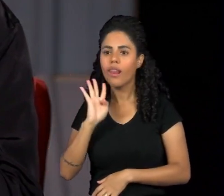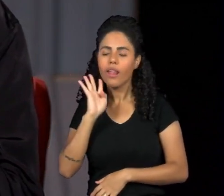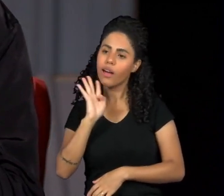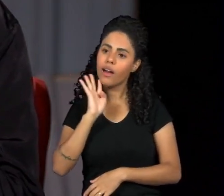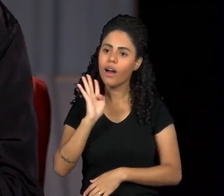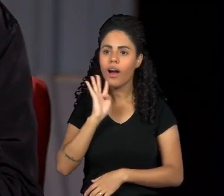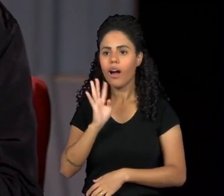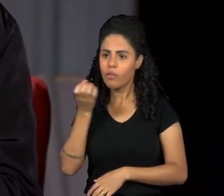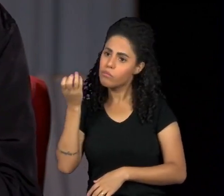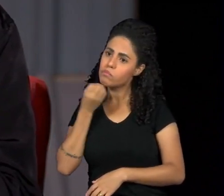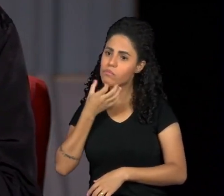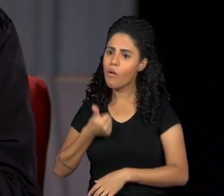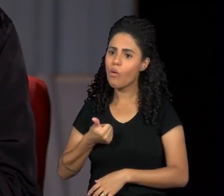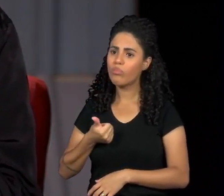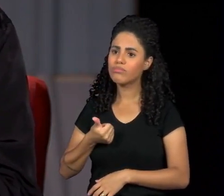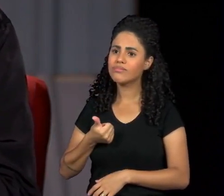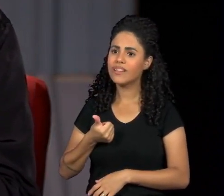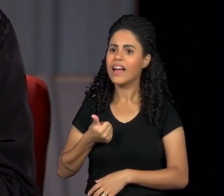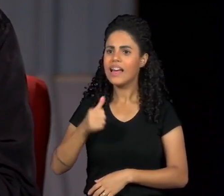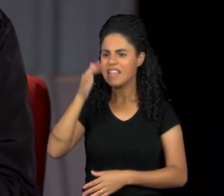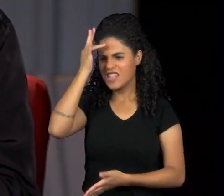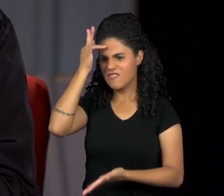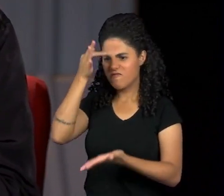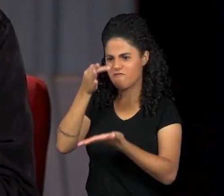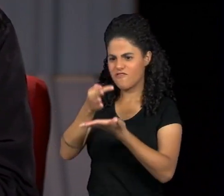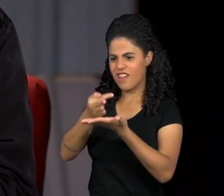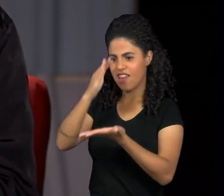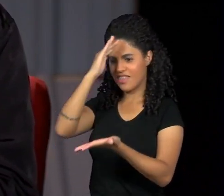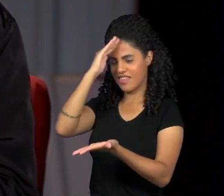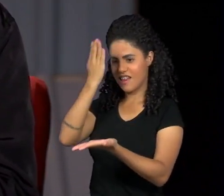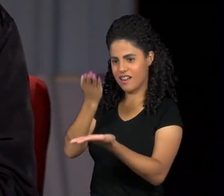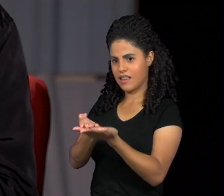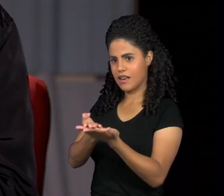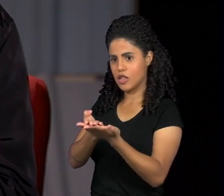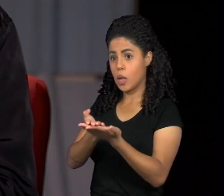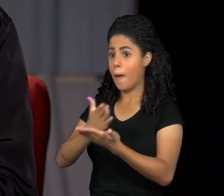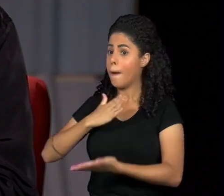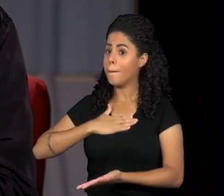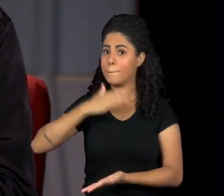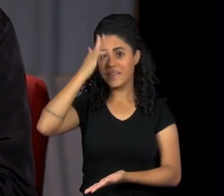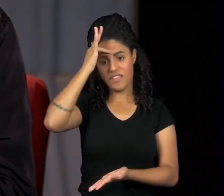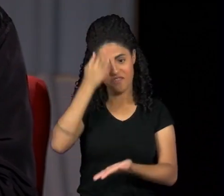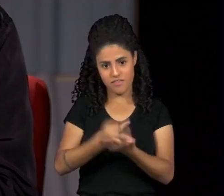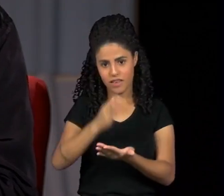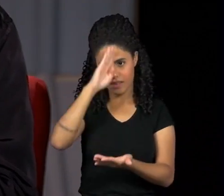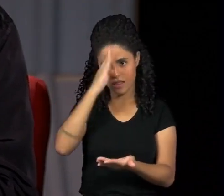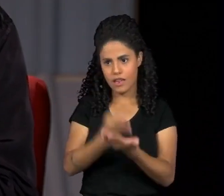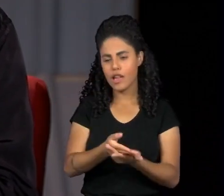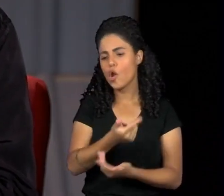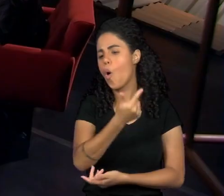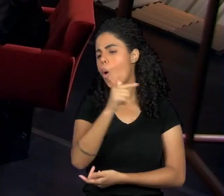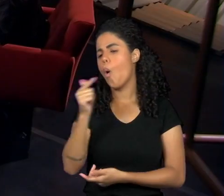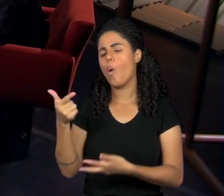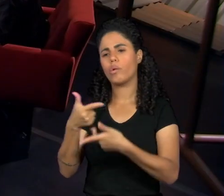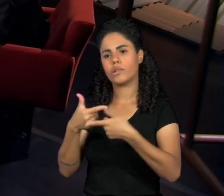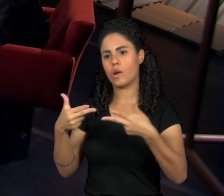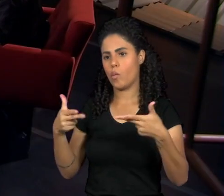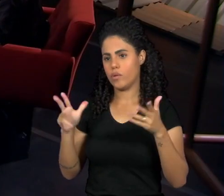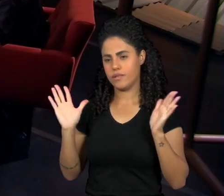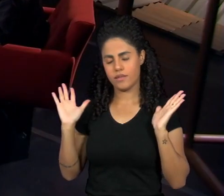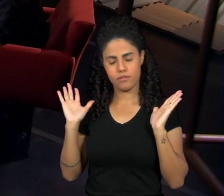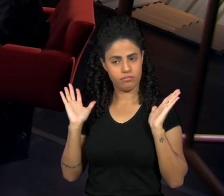certa beleza na fé, na crença. A minha fé e minhas crenças estão em outro plano. Estão